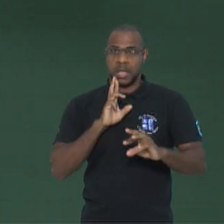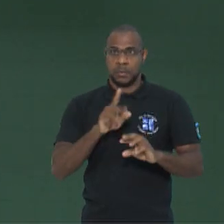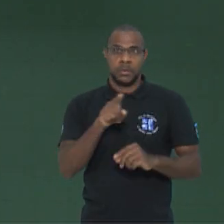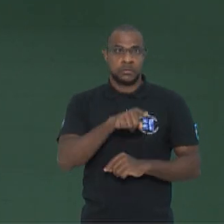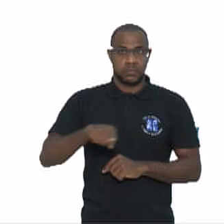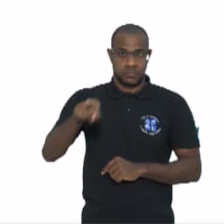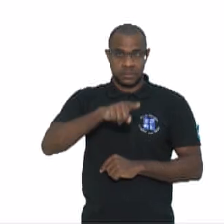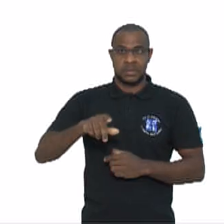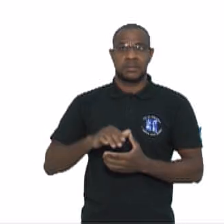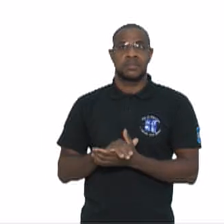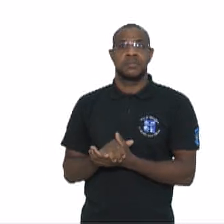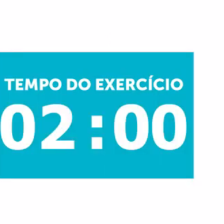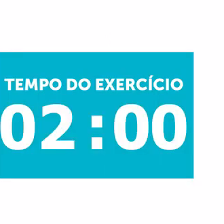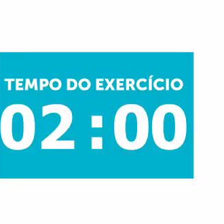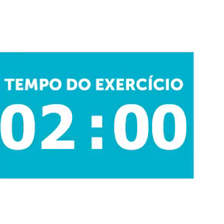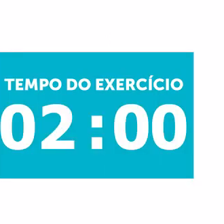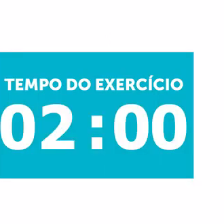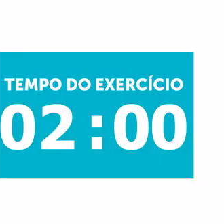vocês.